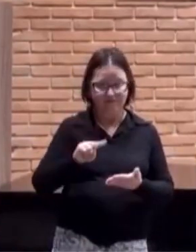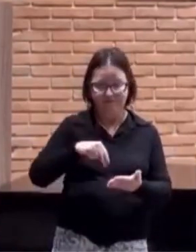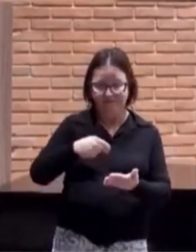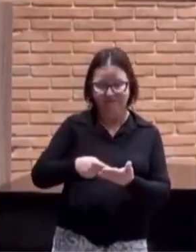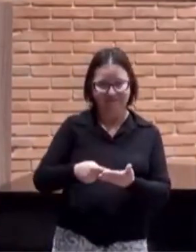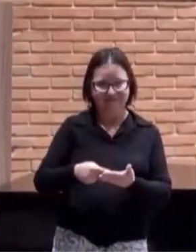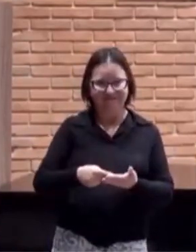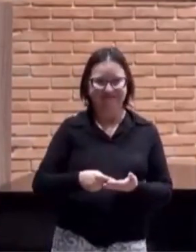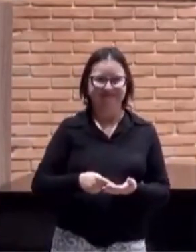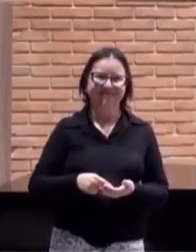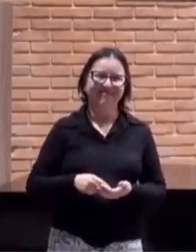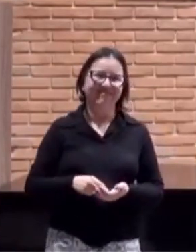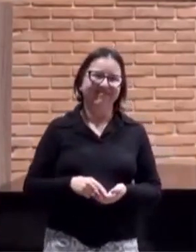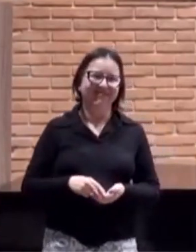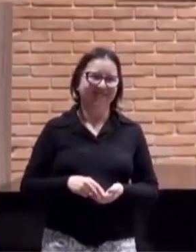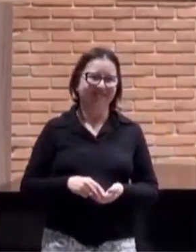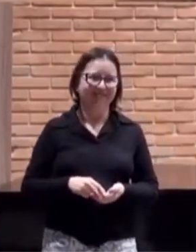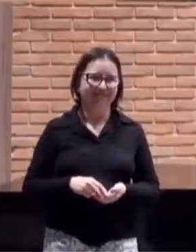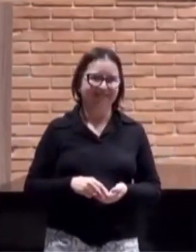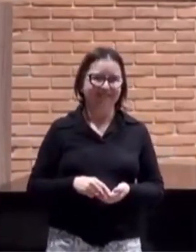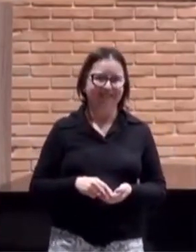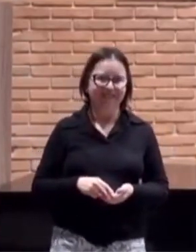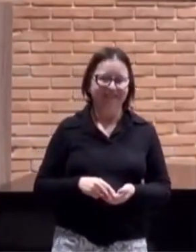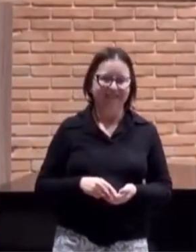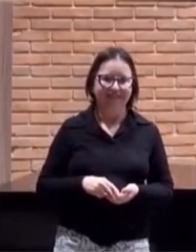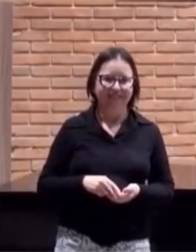tropeceis, para que não